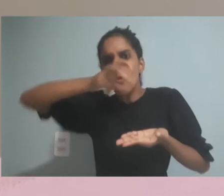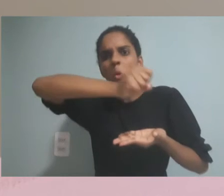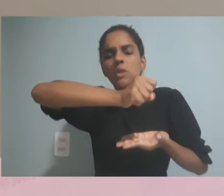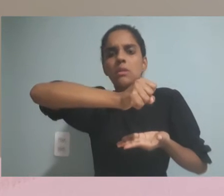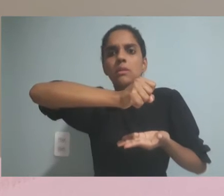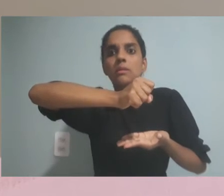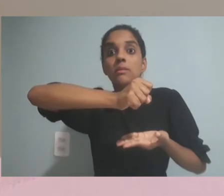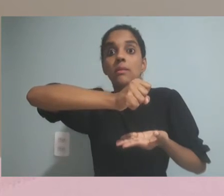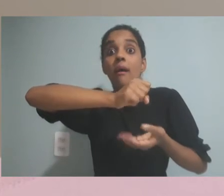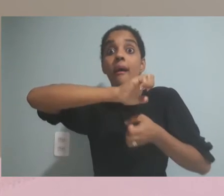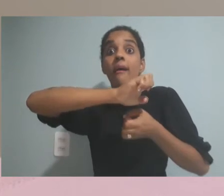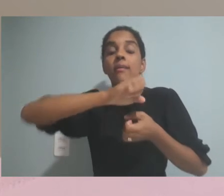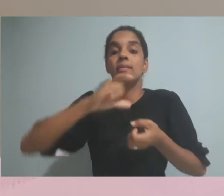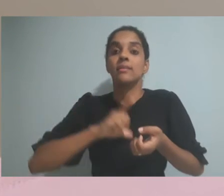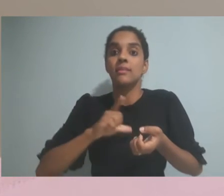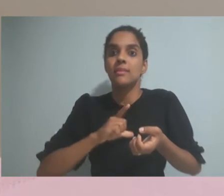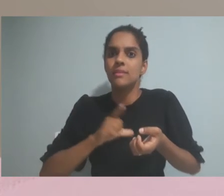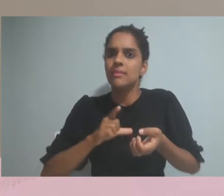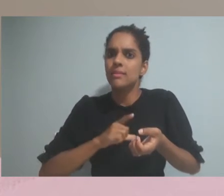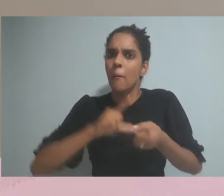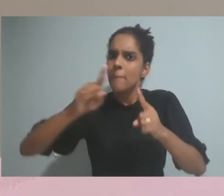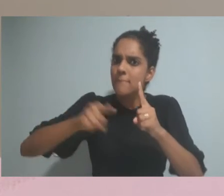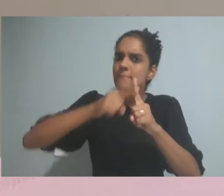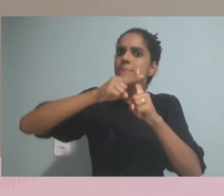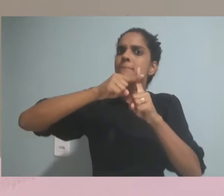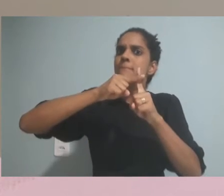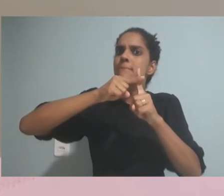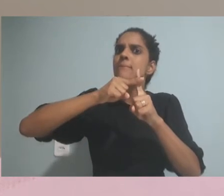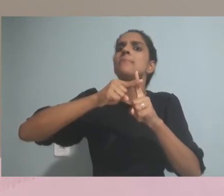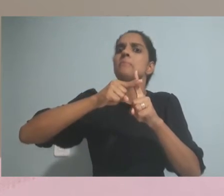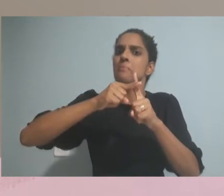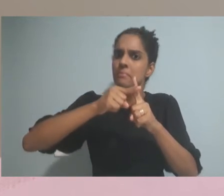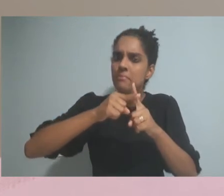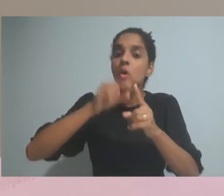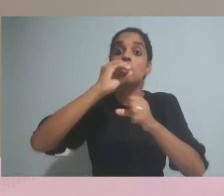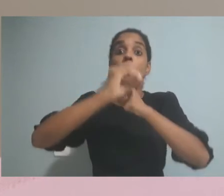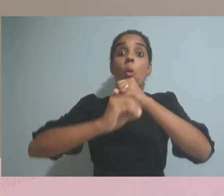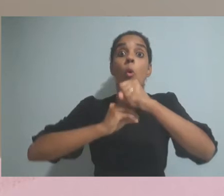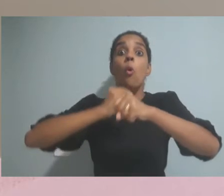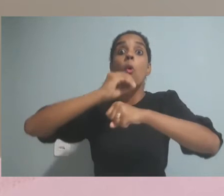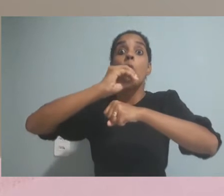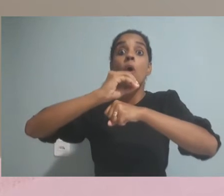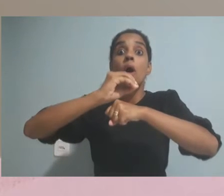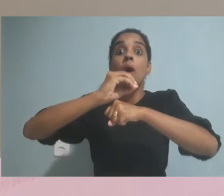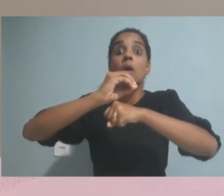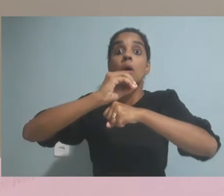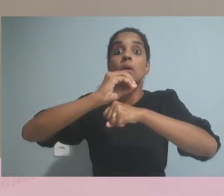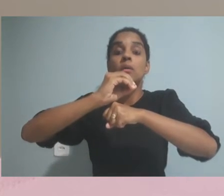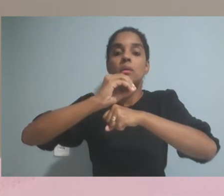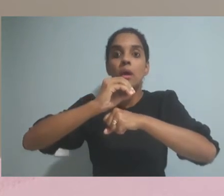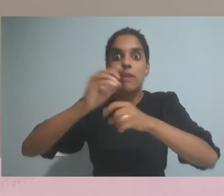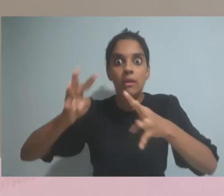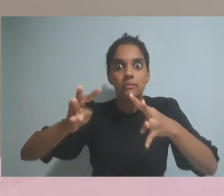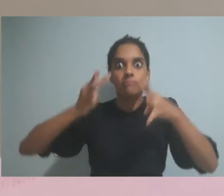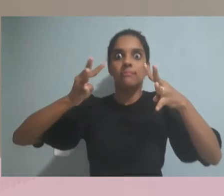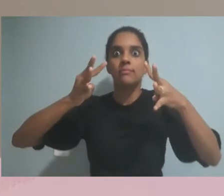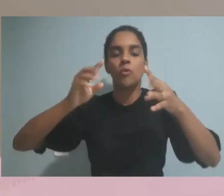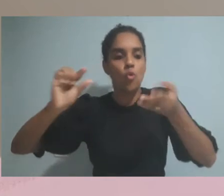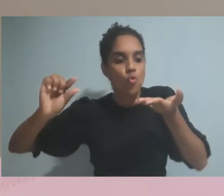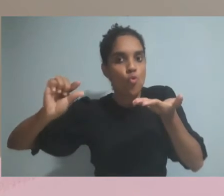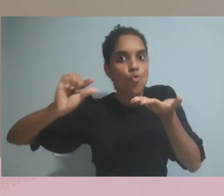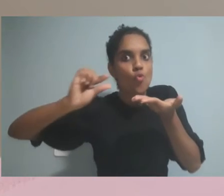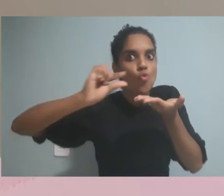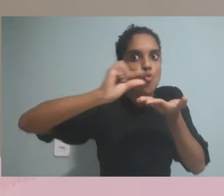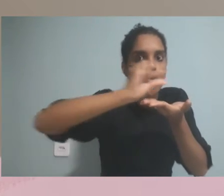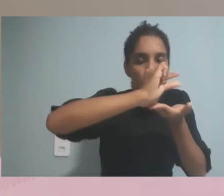a ação de uma força elétrica e quando ele está carregado também. Estando neutro, ele vai sentir